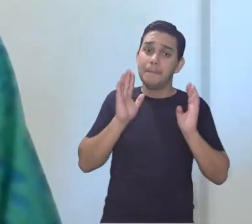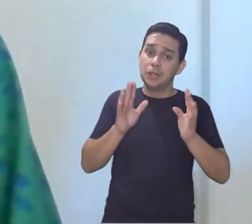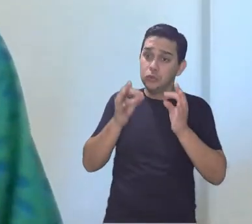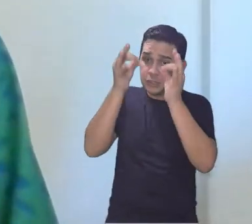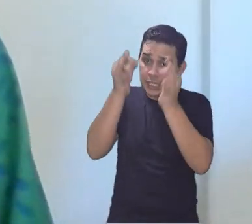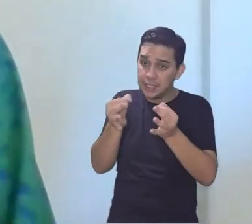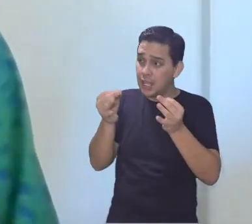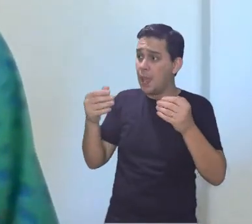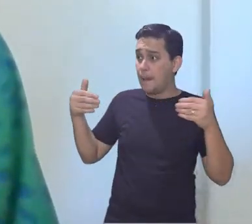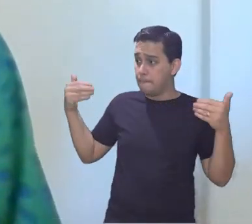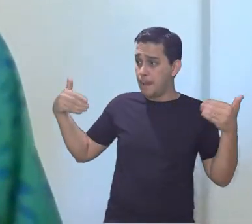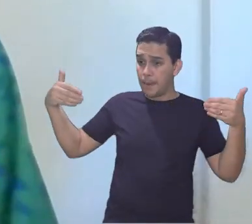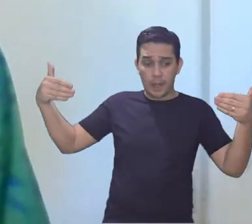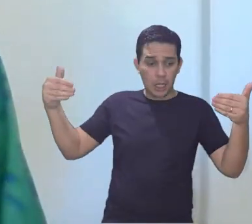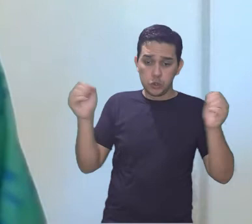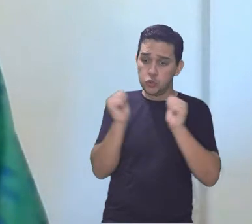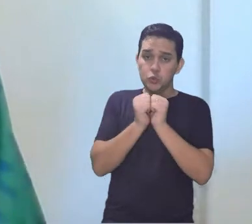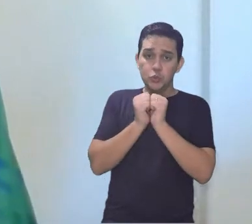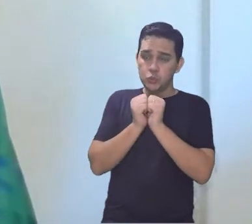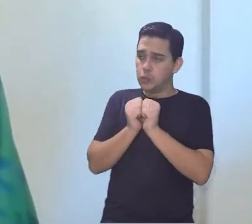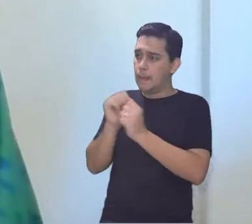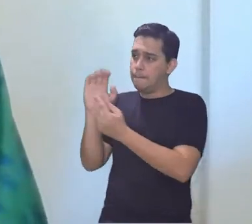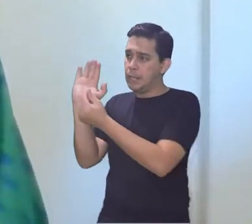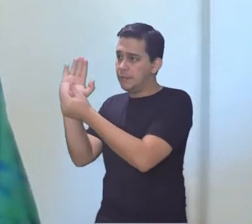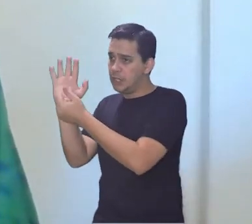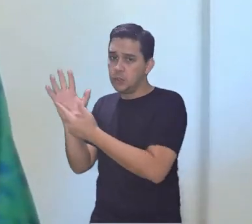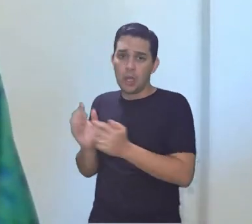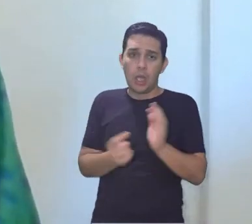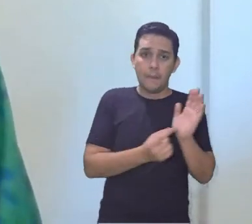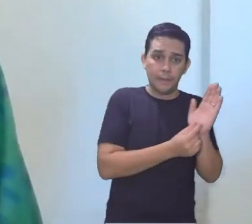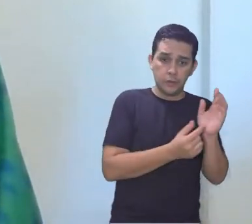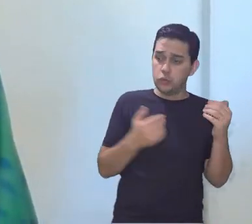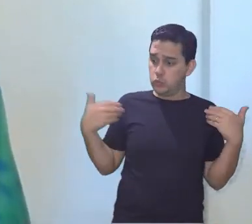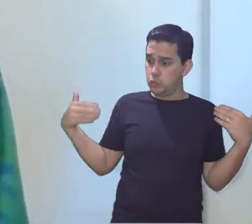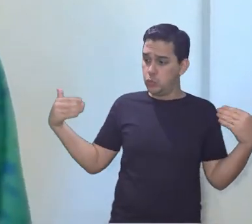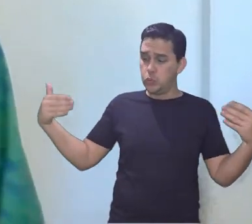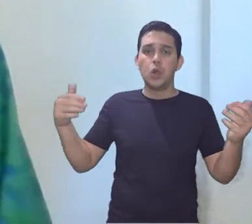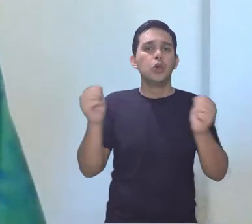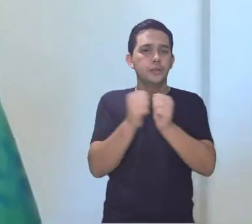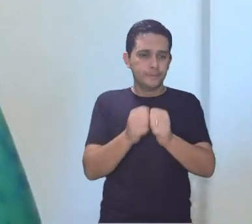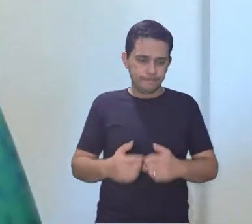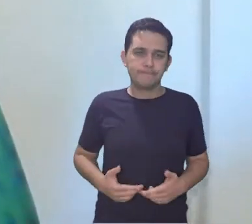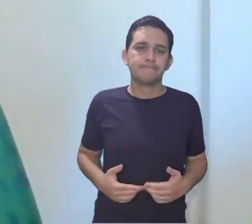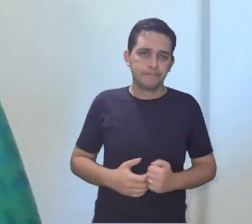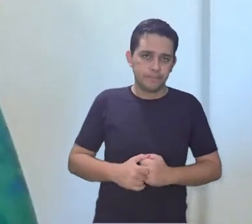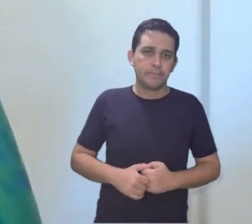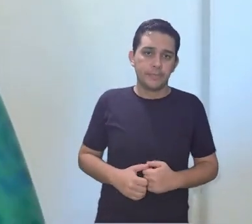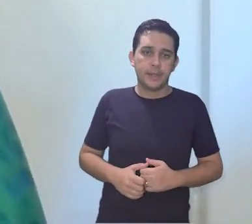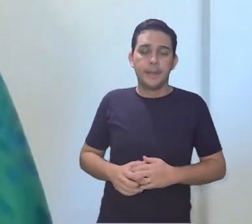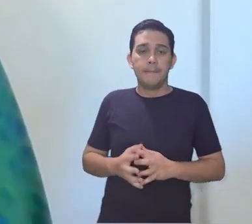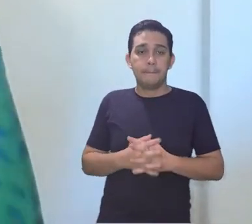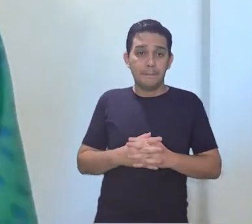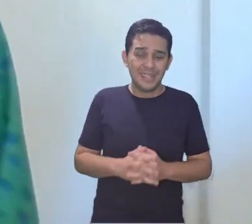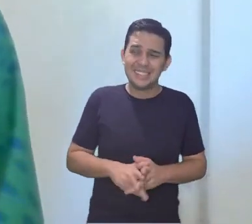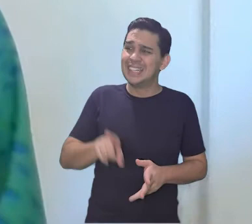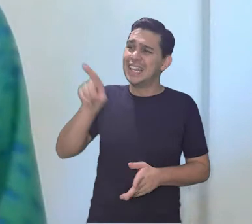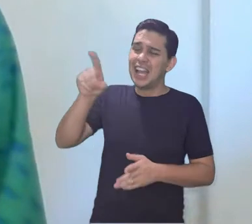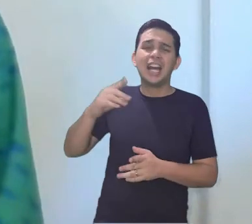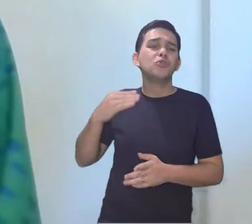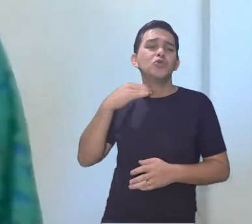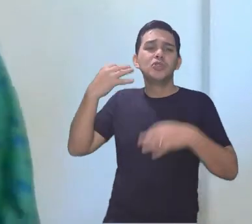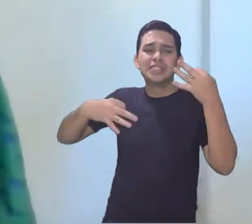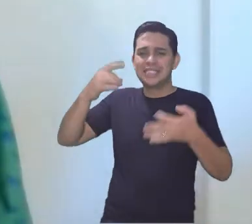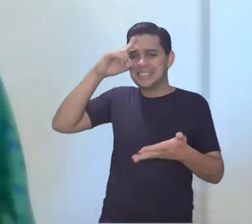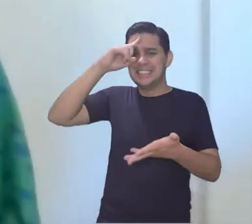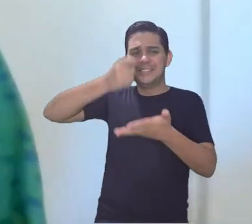Considerando o princípio da discricionariedade administrativa, ficaria difícil a Justiça impor ao município ou ao